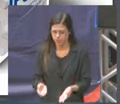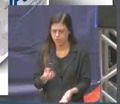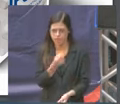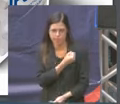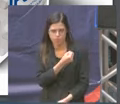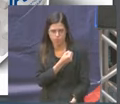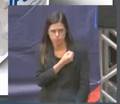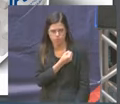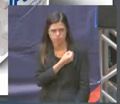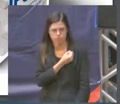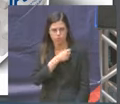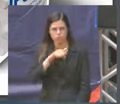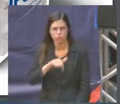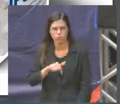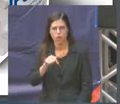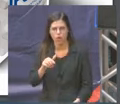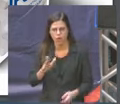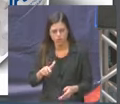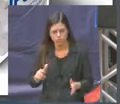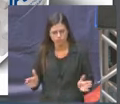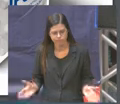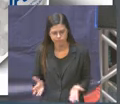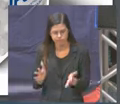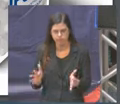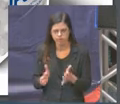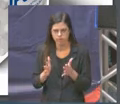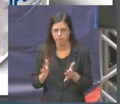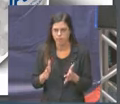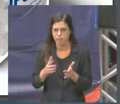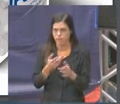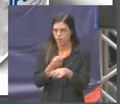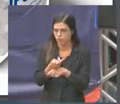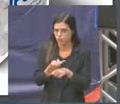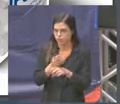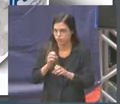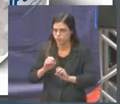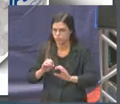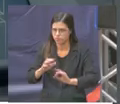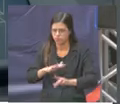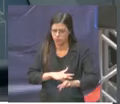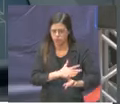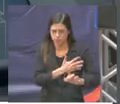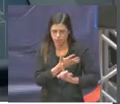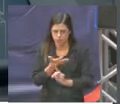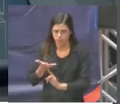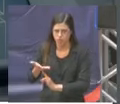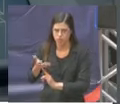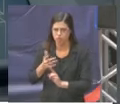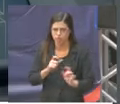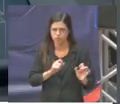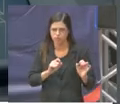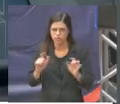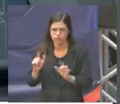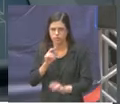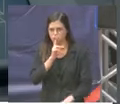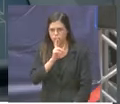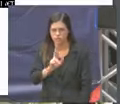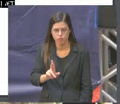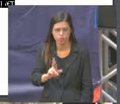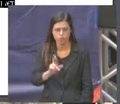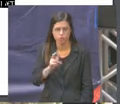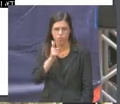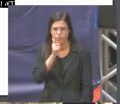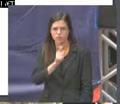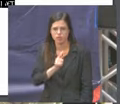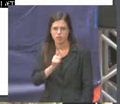bonificação é um engajamento, e tudo isso buscando a educação ambiental. Próximo, por favor. E os resultados alcançados